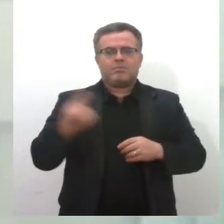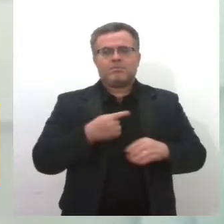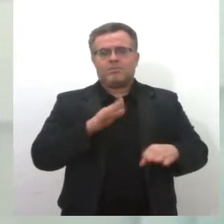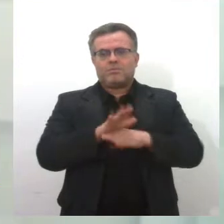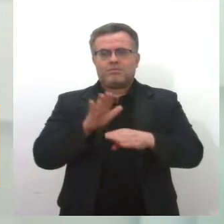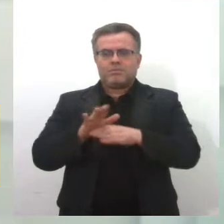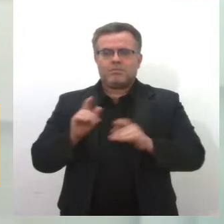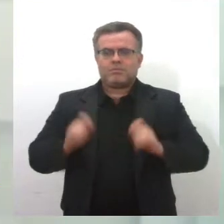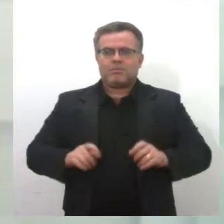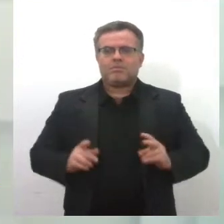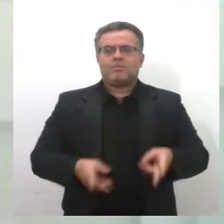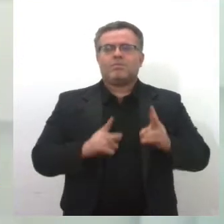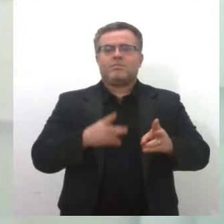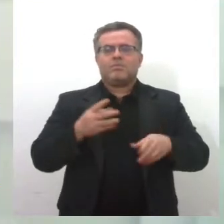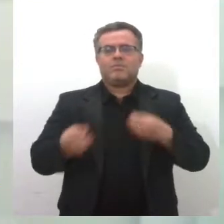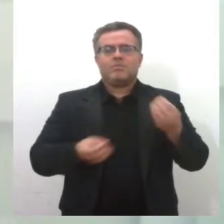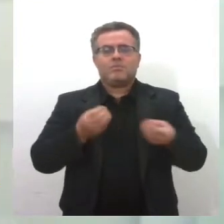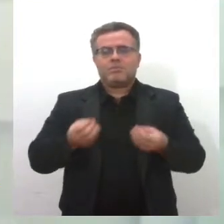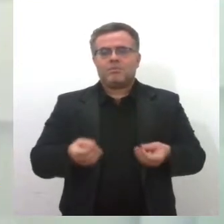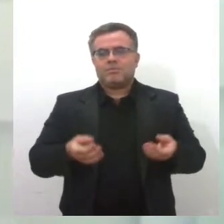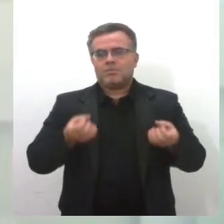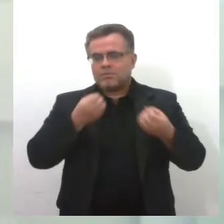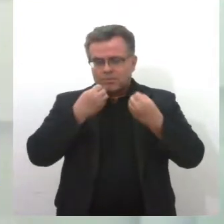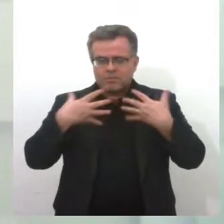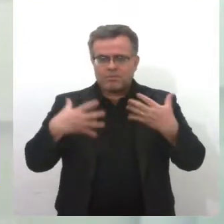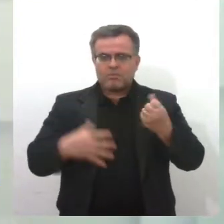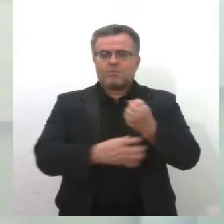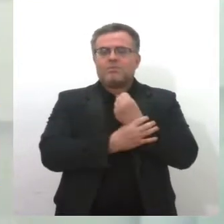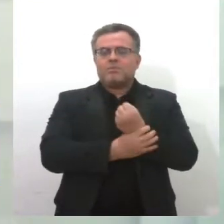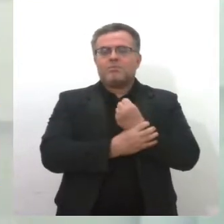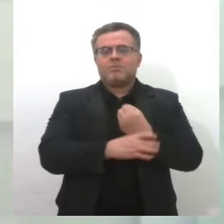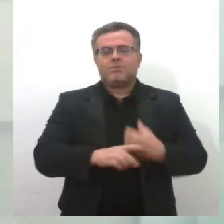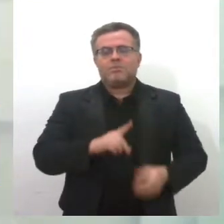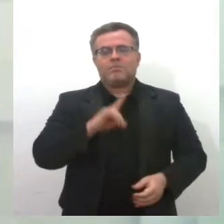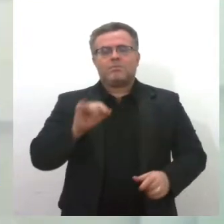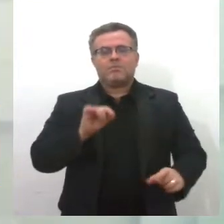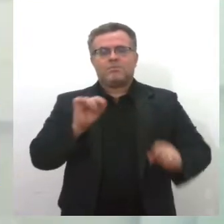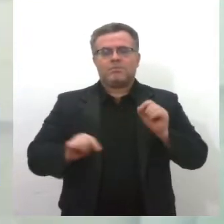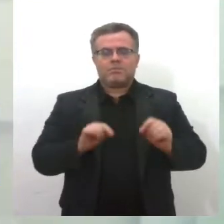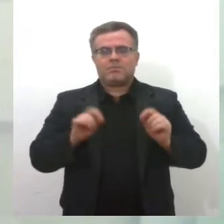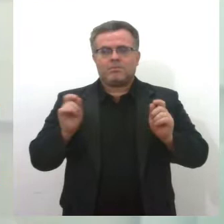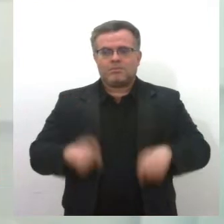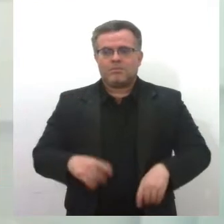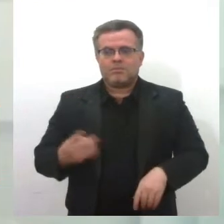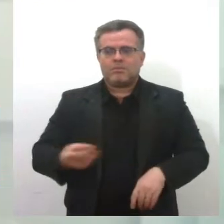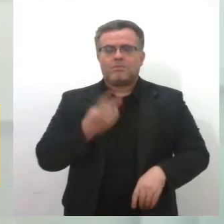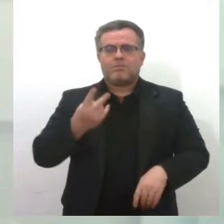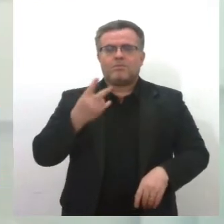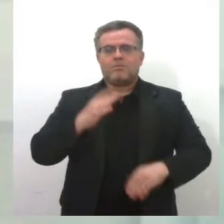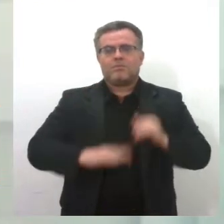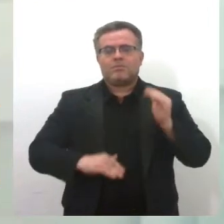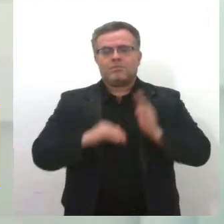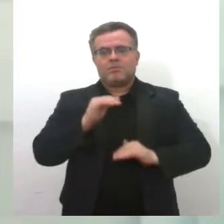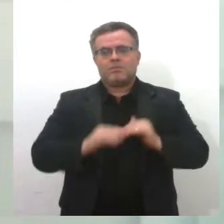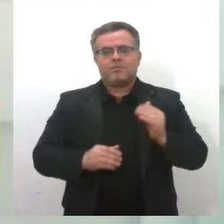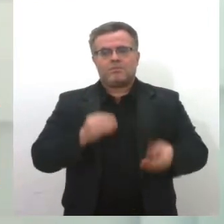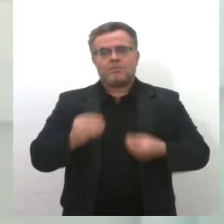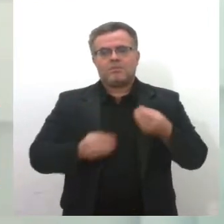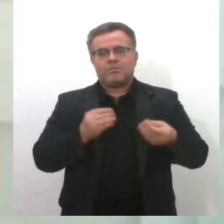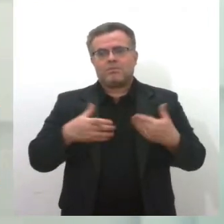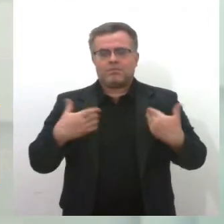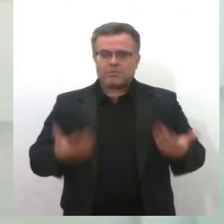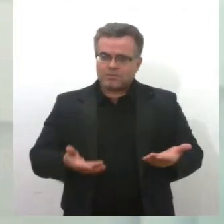para garantir que o trânsito seja seguro. Essa data também tem como objetivo valorizar esses profissionais que trabalham para garantir